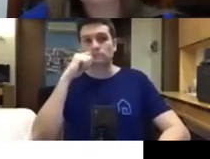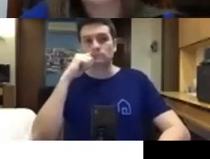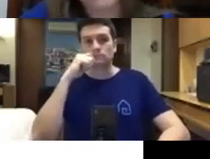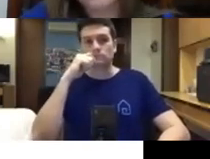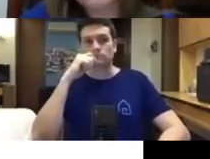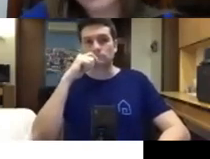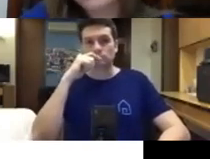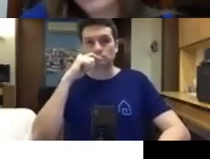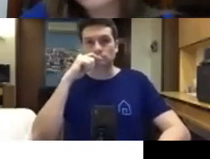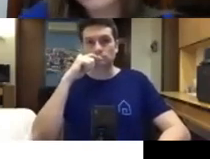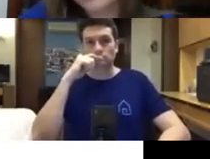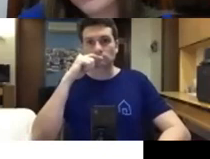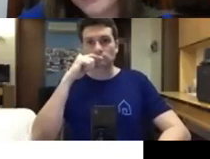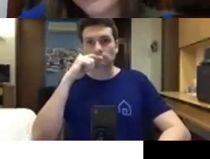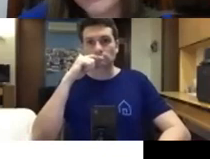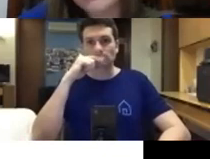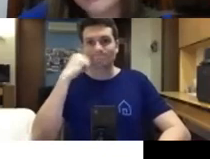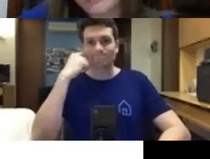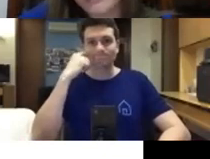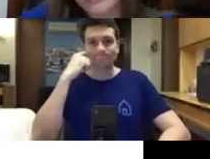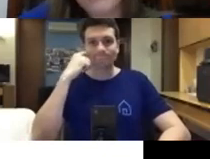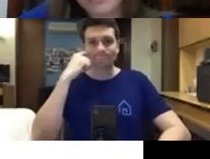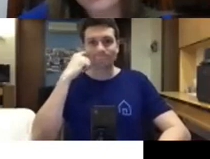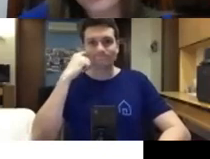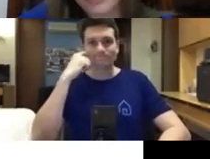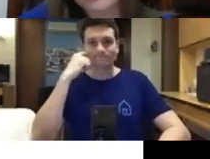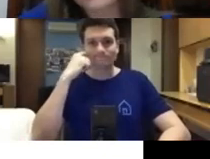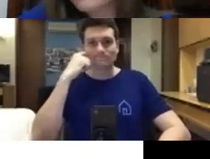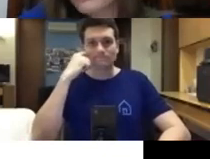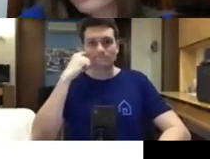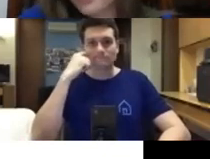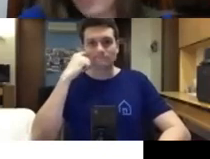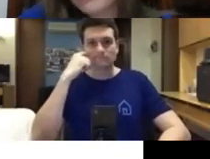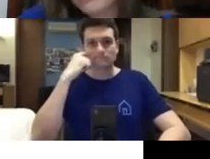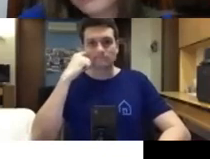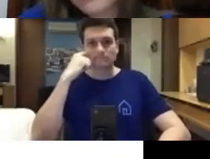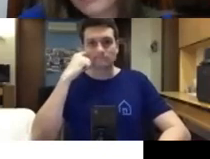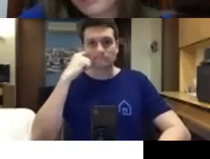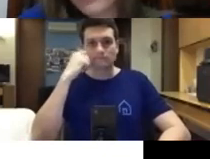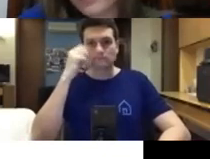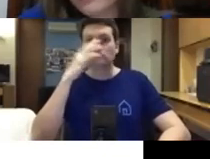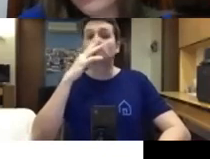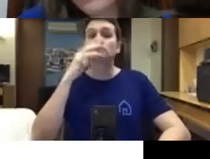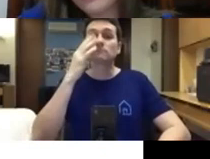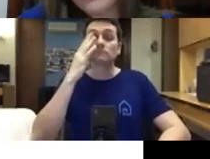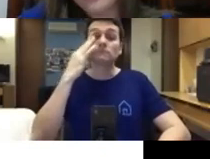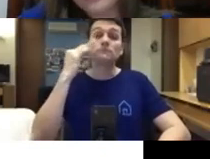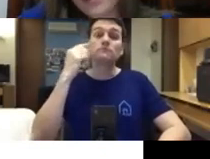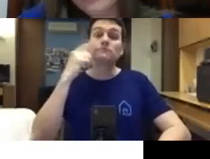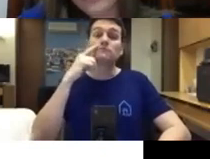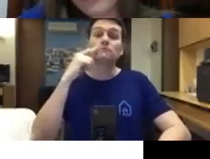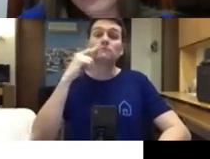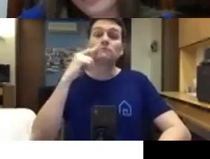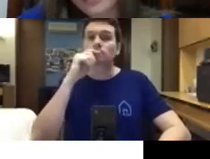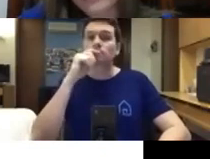inspeção visual, talvez consiga dizer, né, se ali a argamassa ou concreto chegou a uma determinada temperatura. Isso